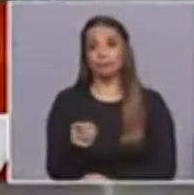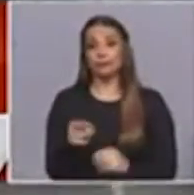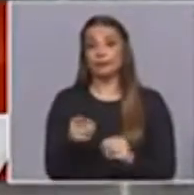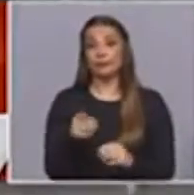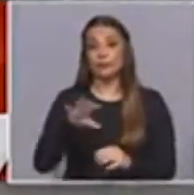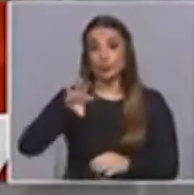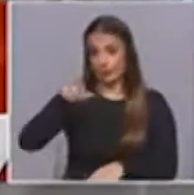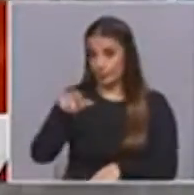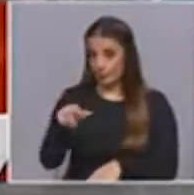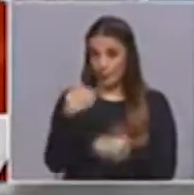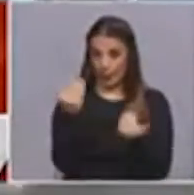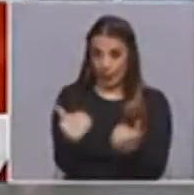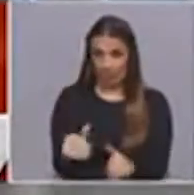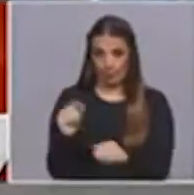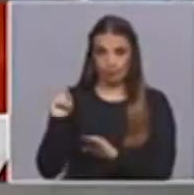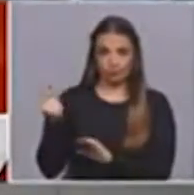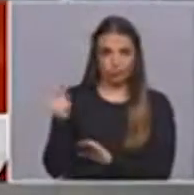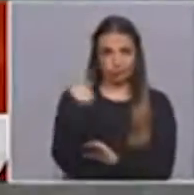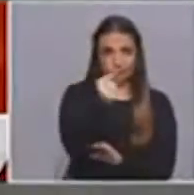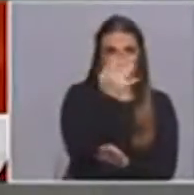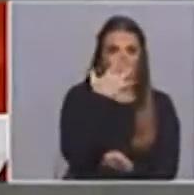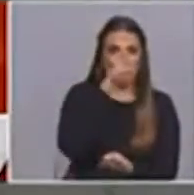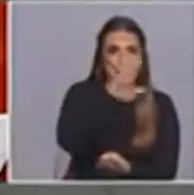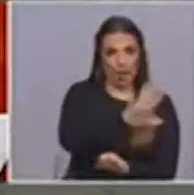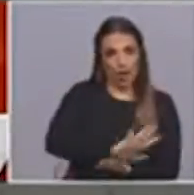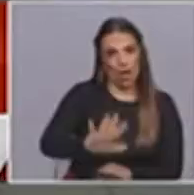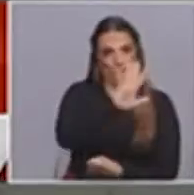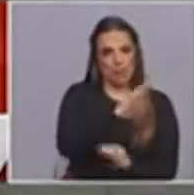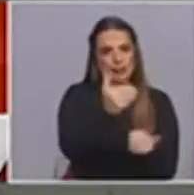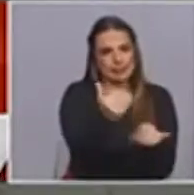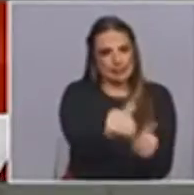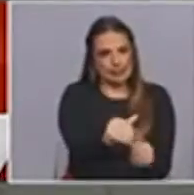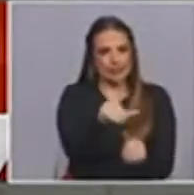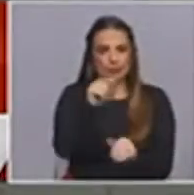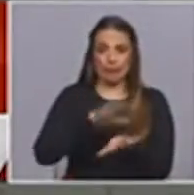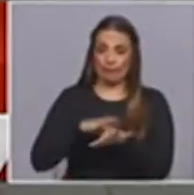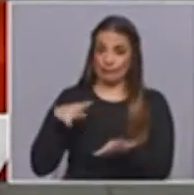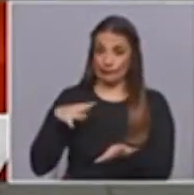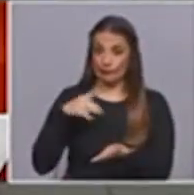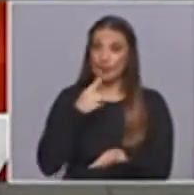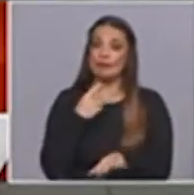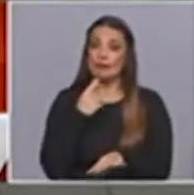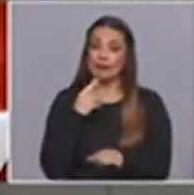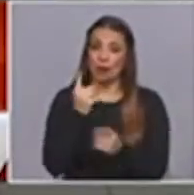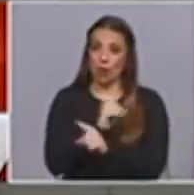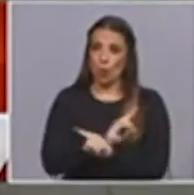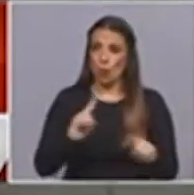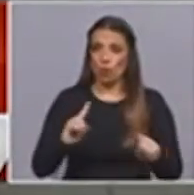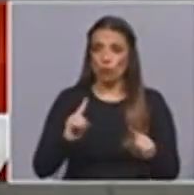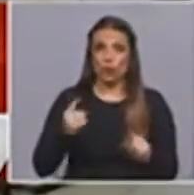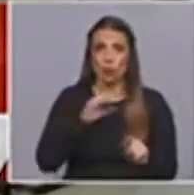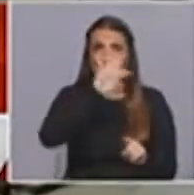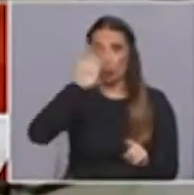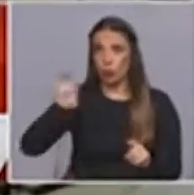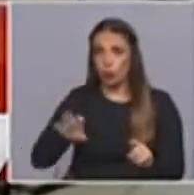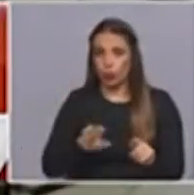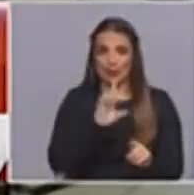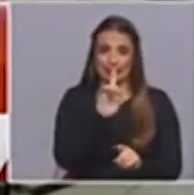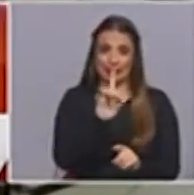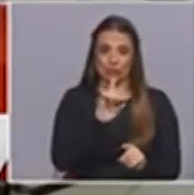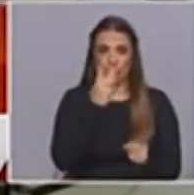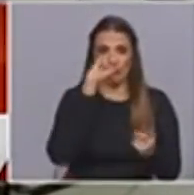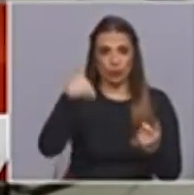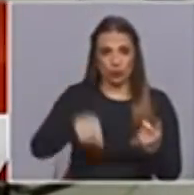o país já que estende o voo para os temas africanos também com receio da nova variante o Reino Unido já perdi os outros seis países africanos